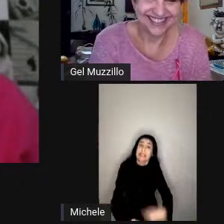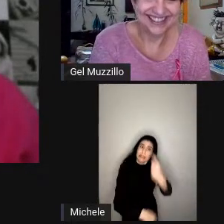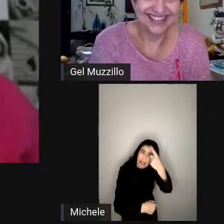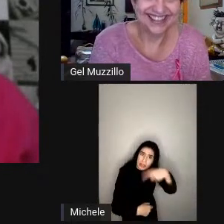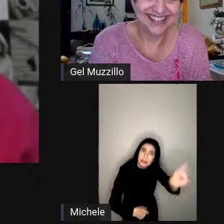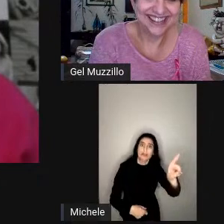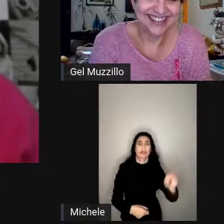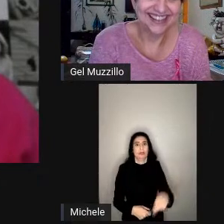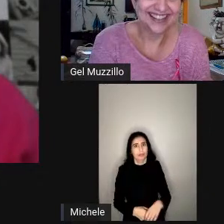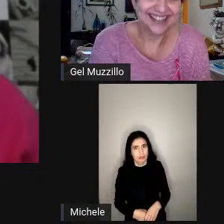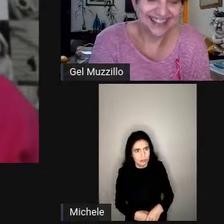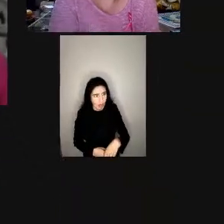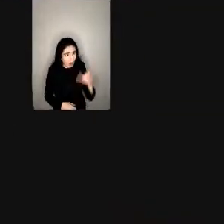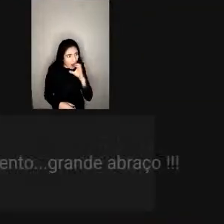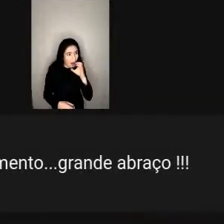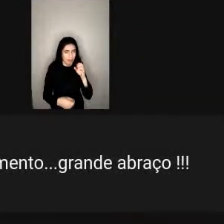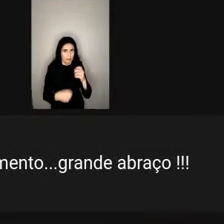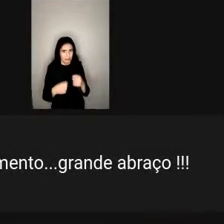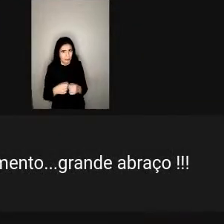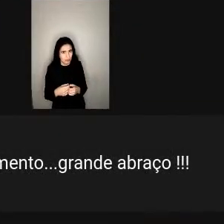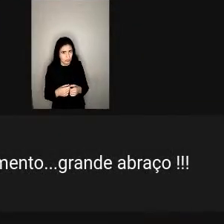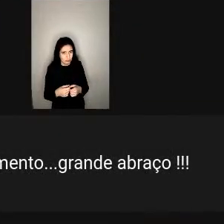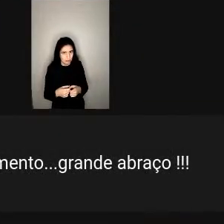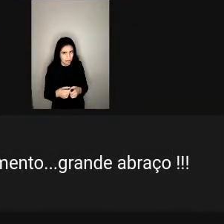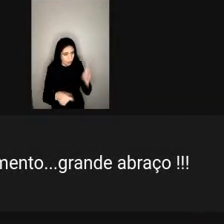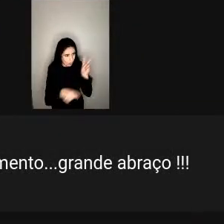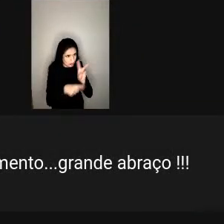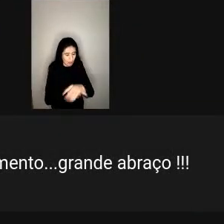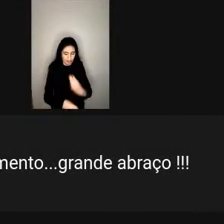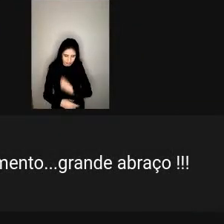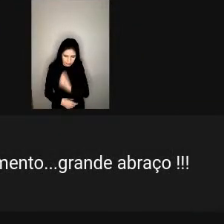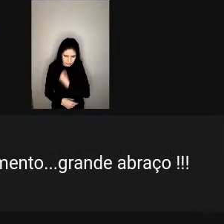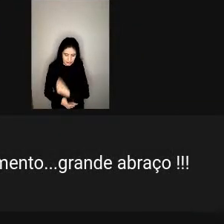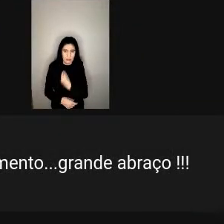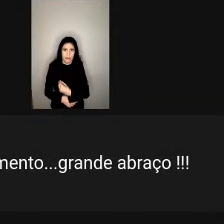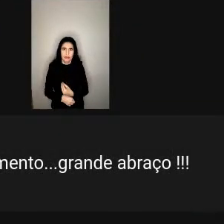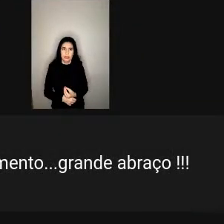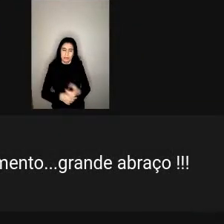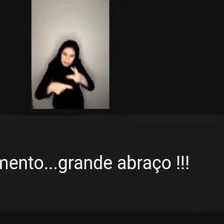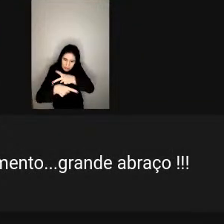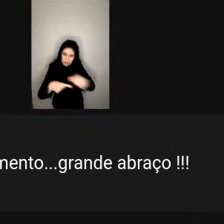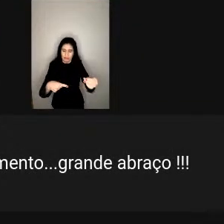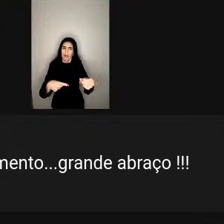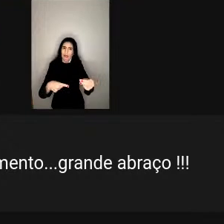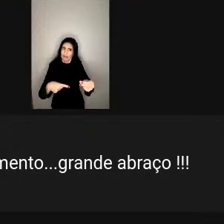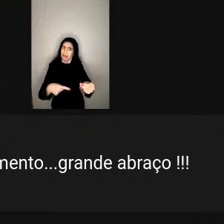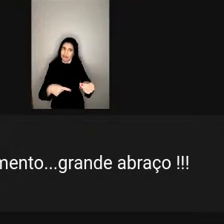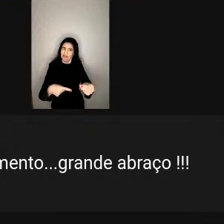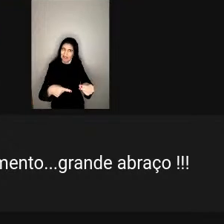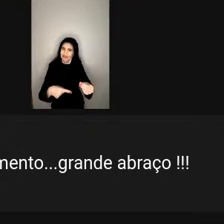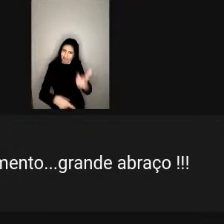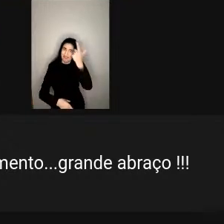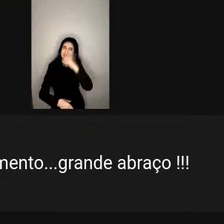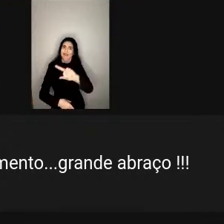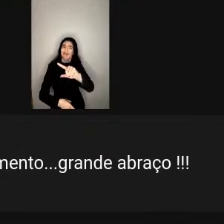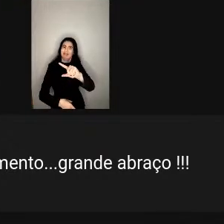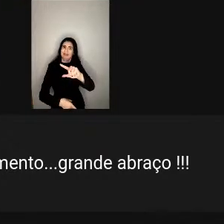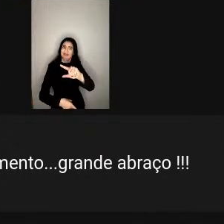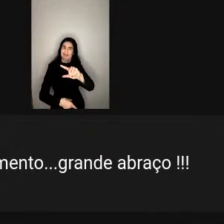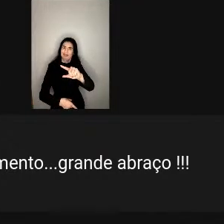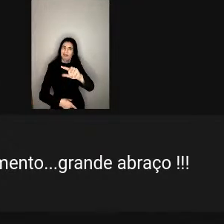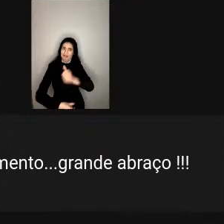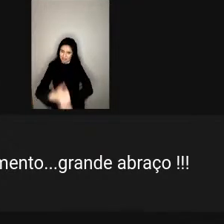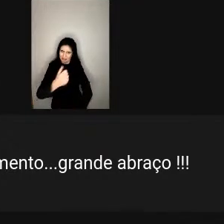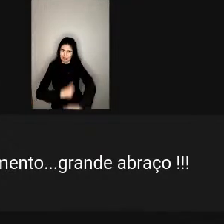tenham uma vida longa e saudável e repleta de vitórias e de conquistas. Né? E